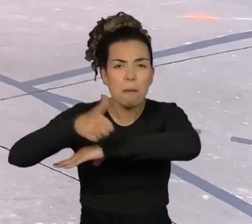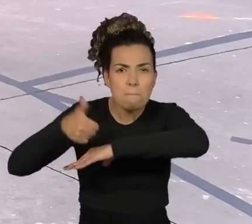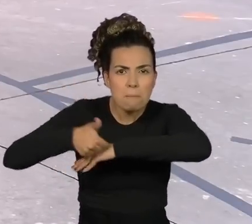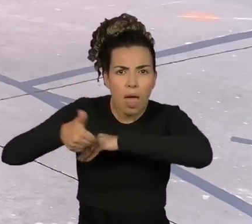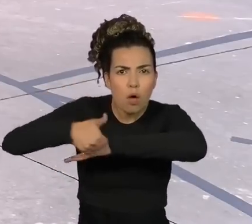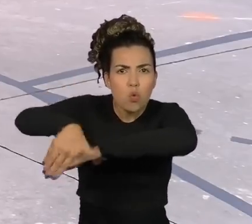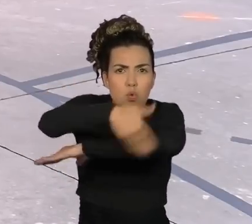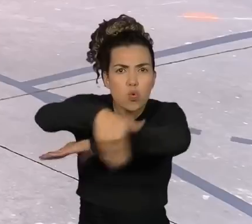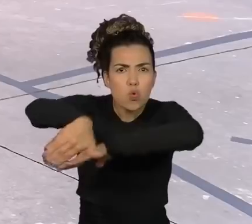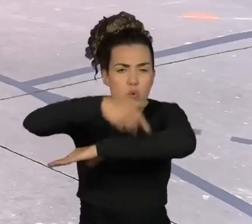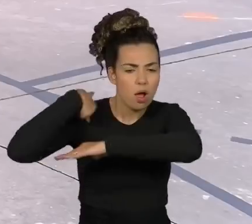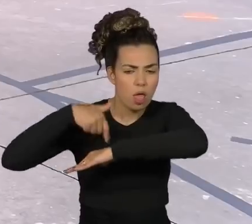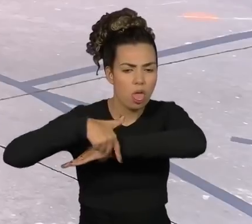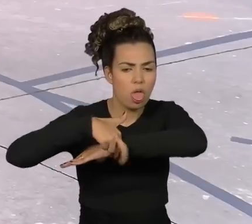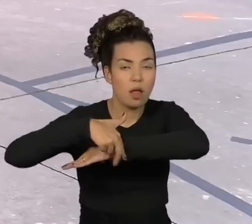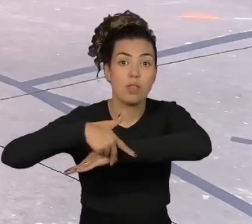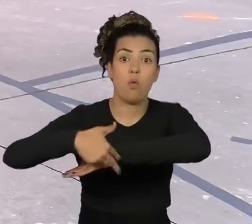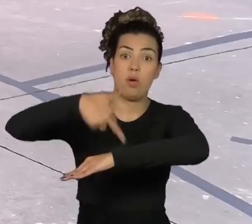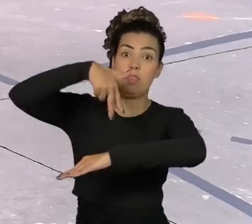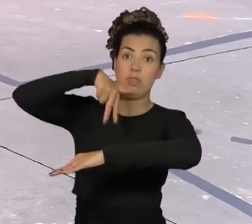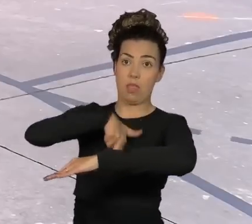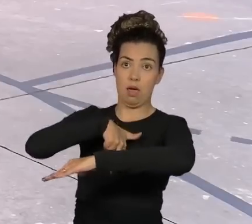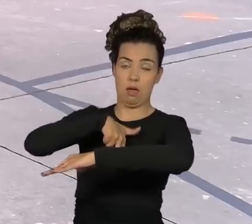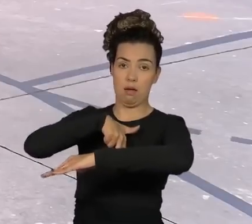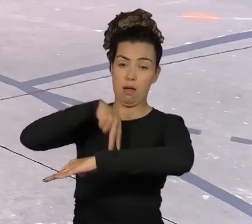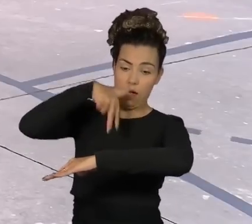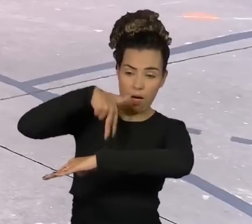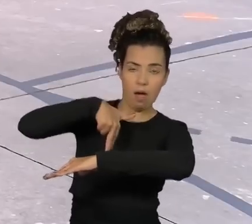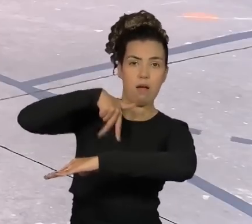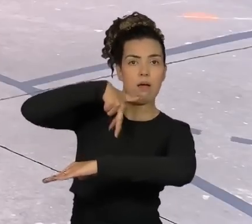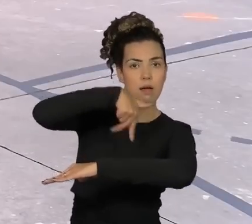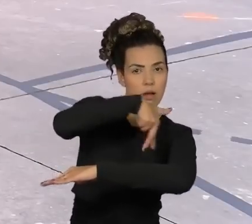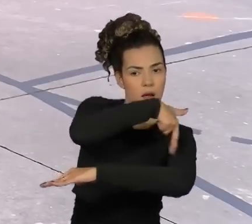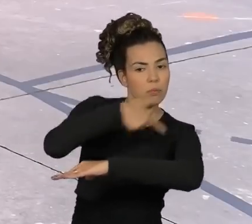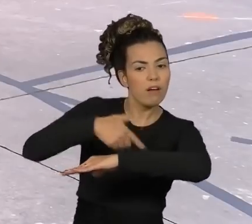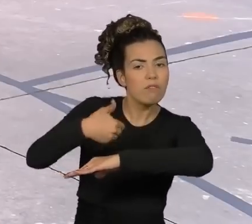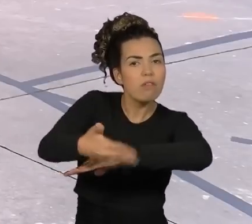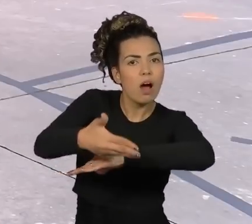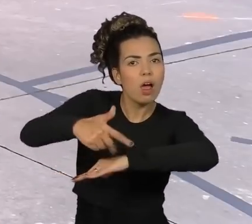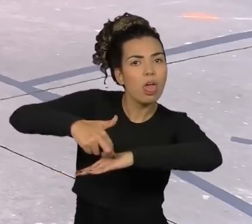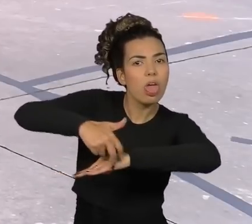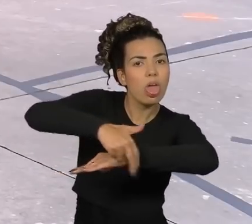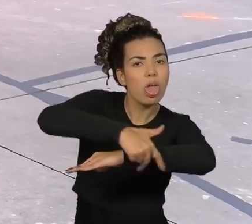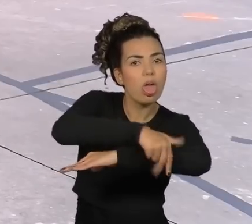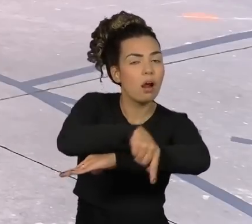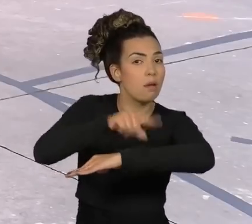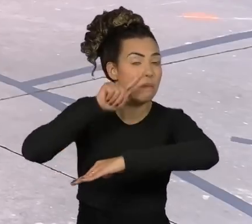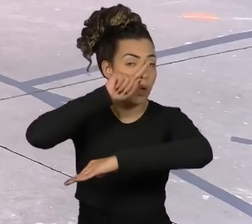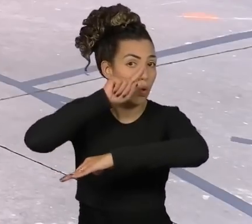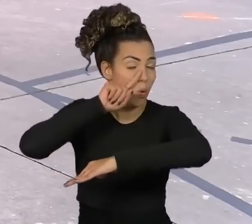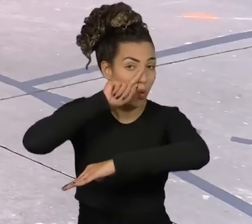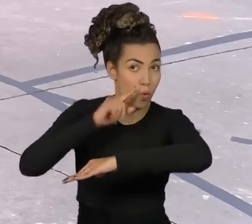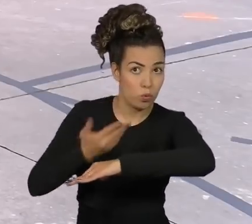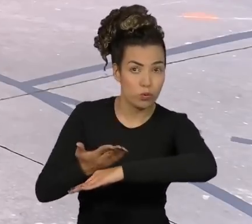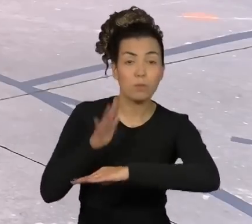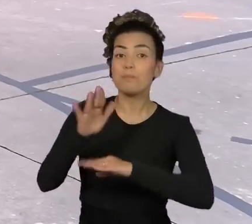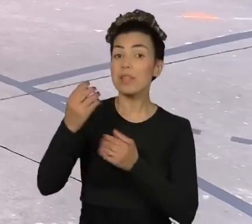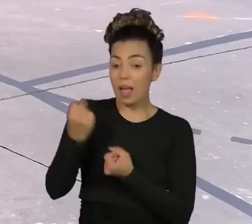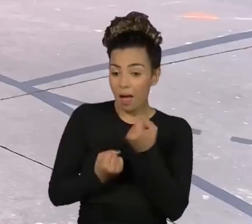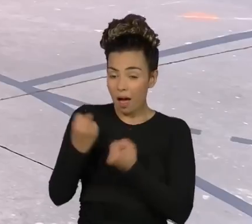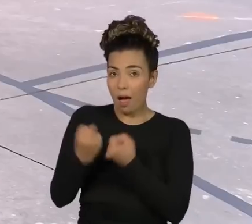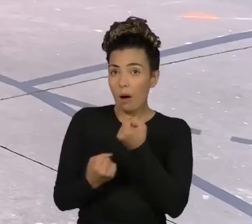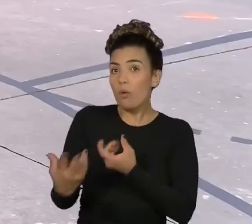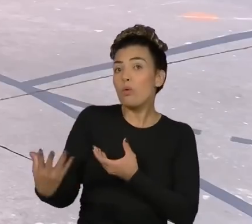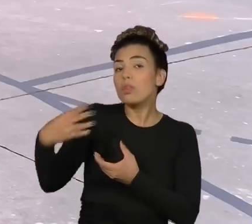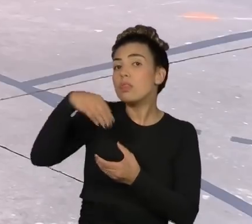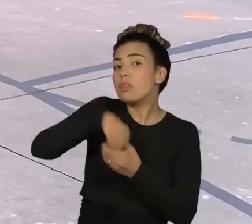da rua, perto da avenida, porque também é um local muito mais perigoso, muito mais vulnerável. Nos veículos, essa criança, qualquer veículo